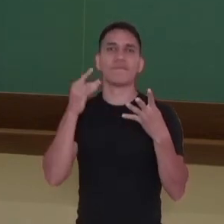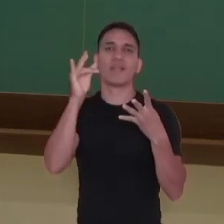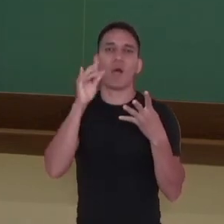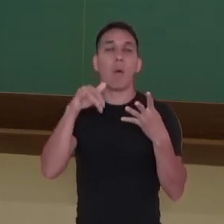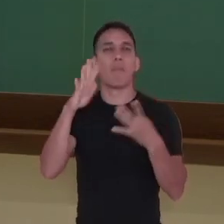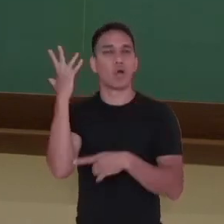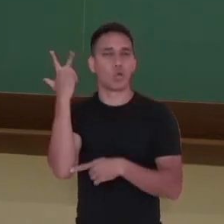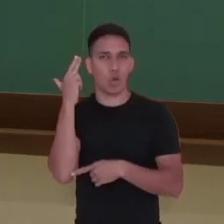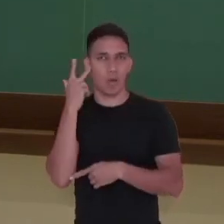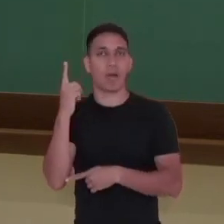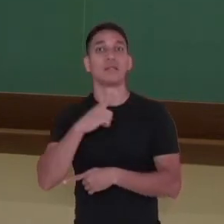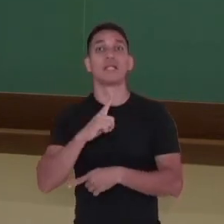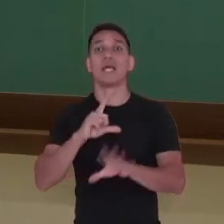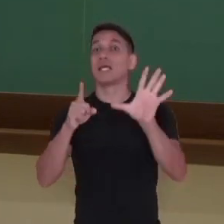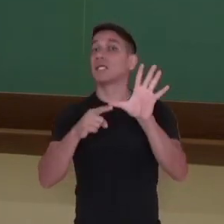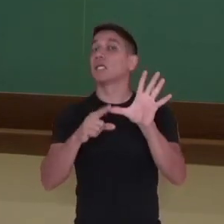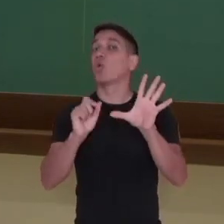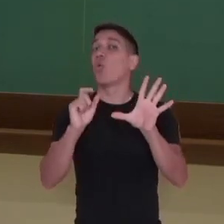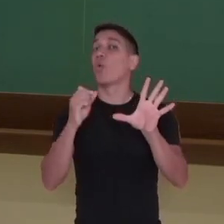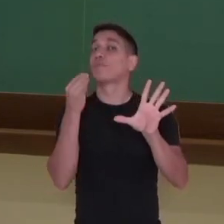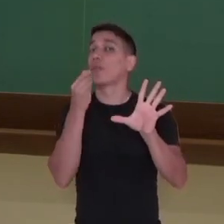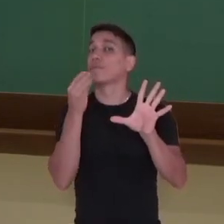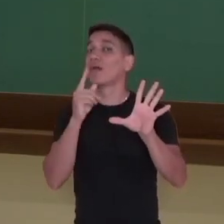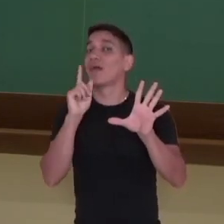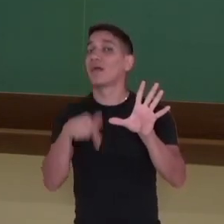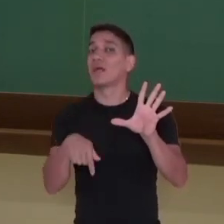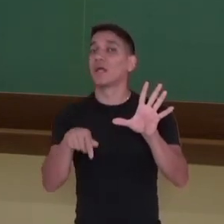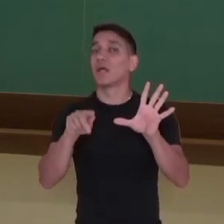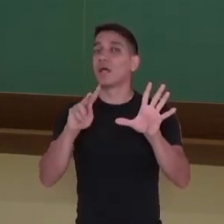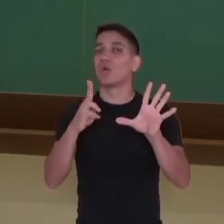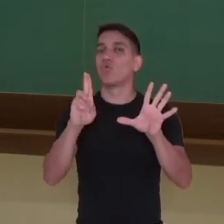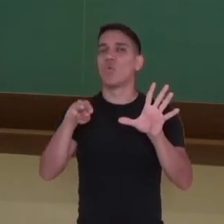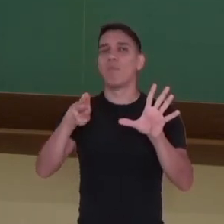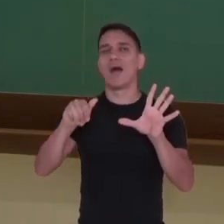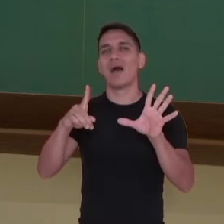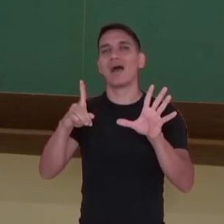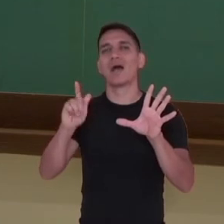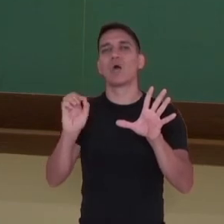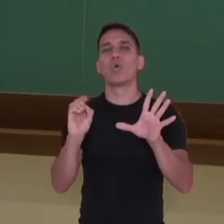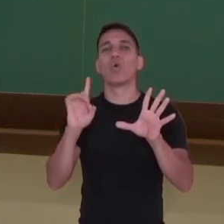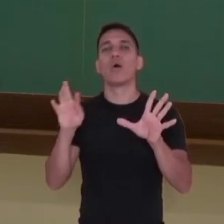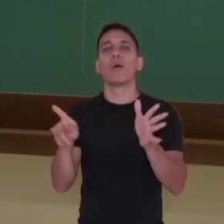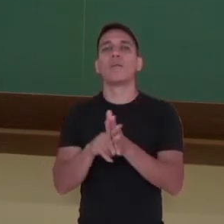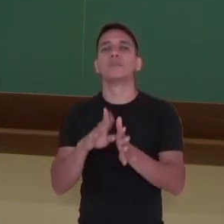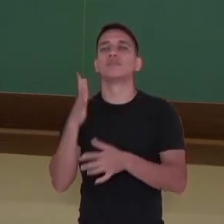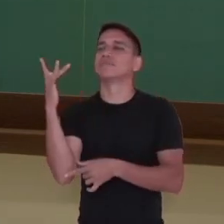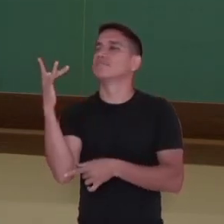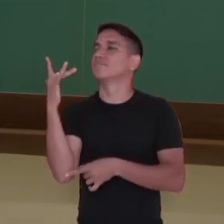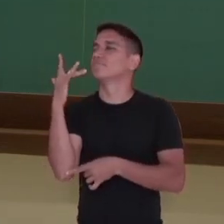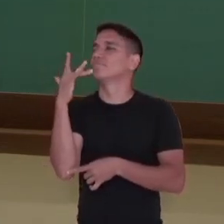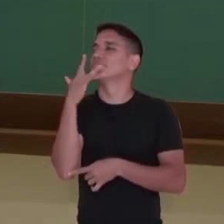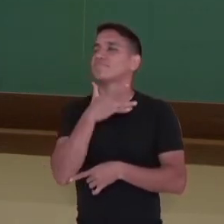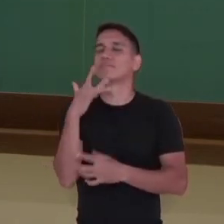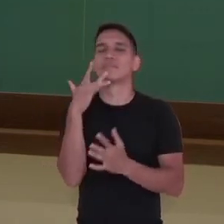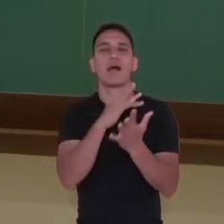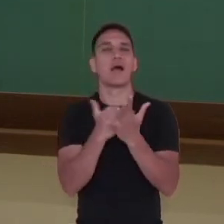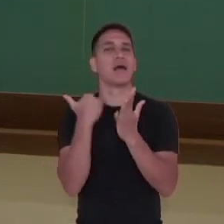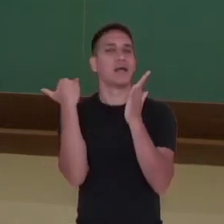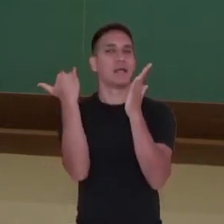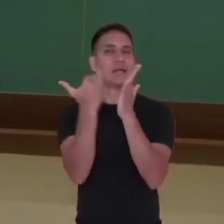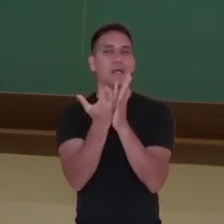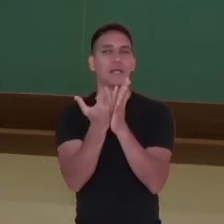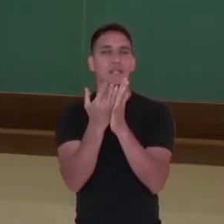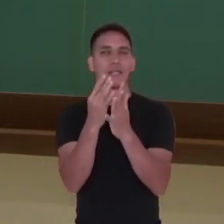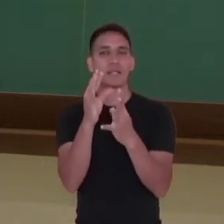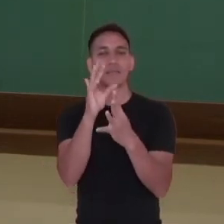comuns. E nós temos o quinto sabor, o umami, que significa saboroso, que realça os